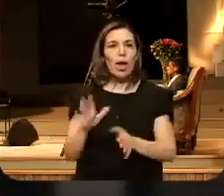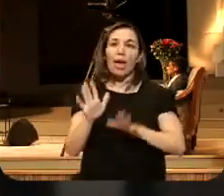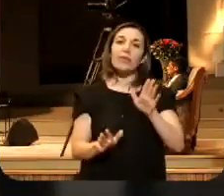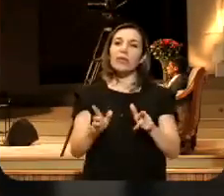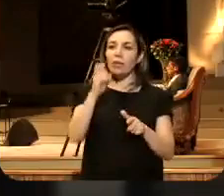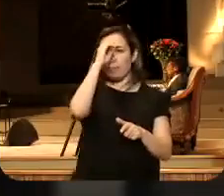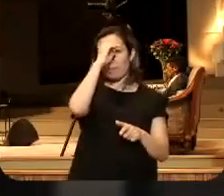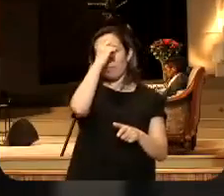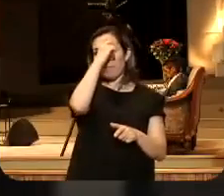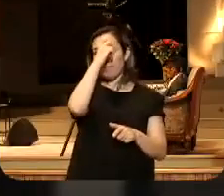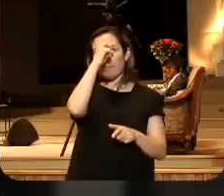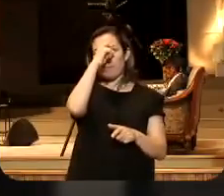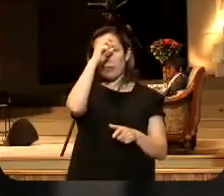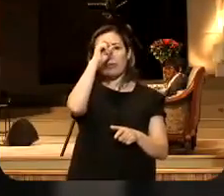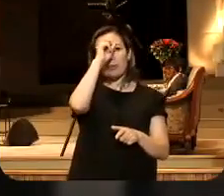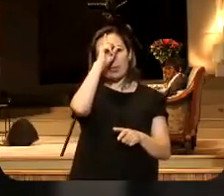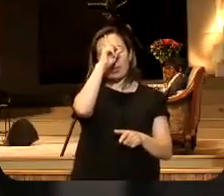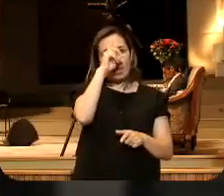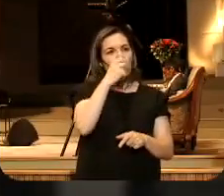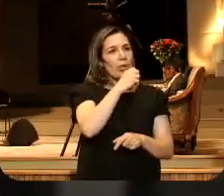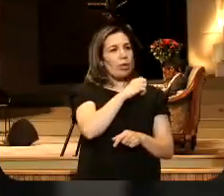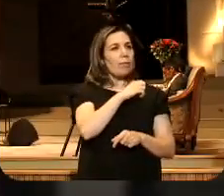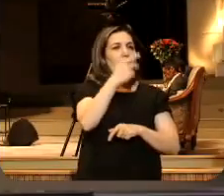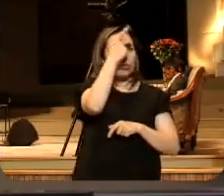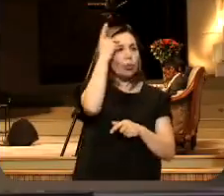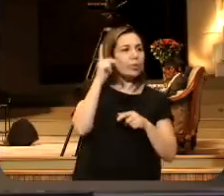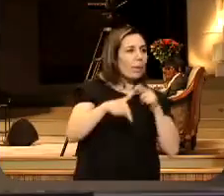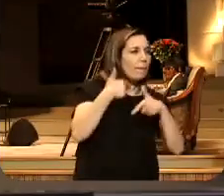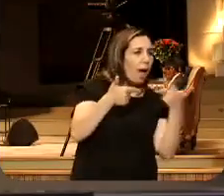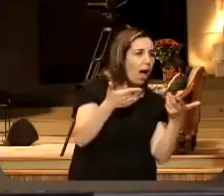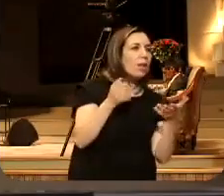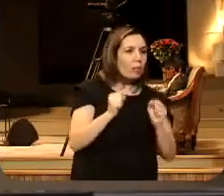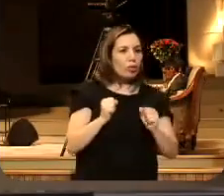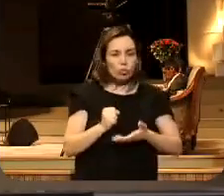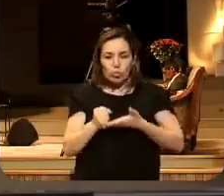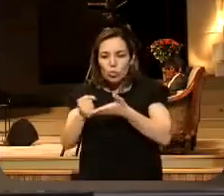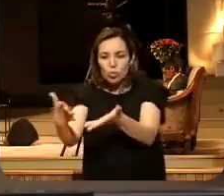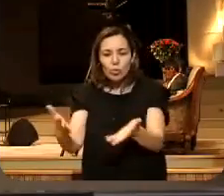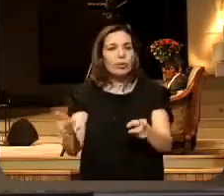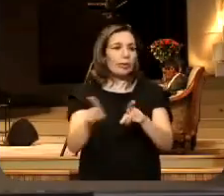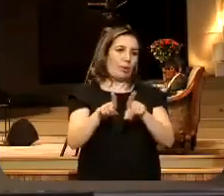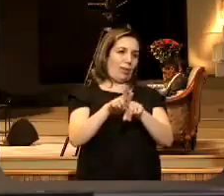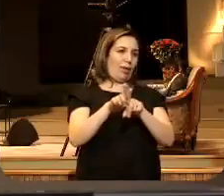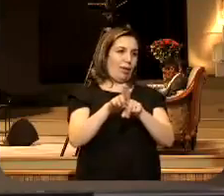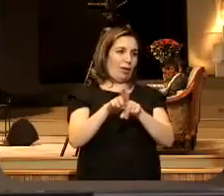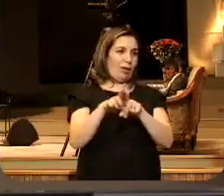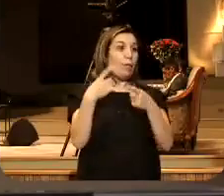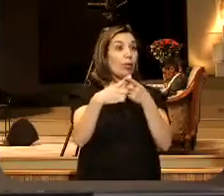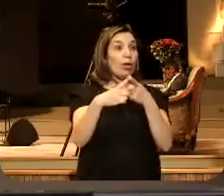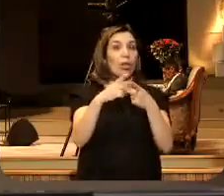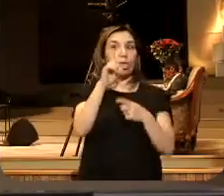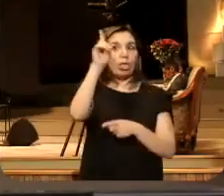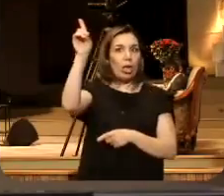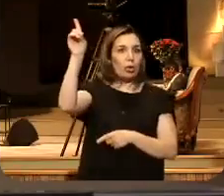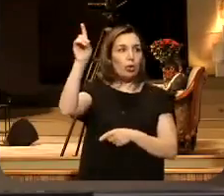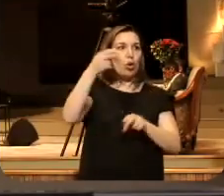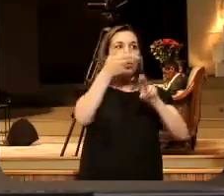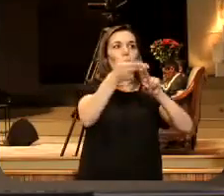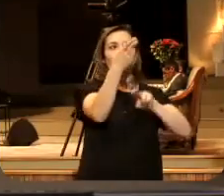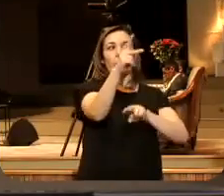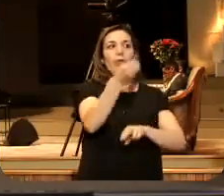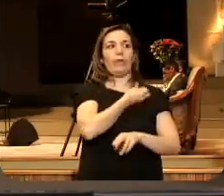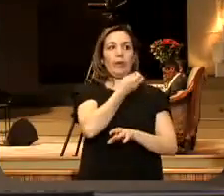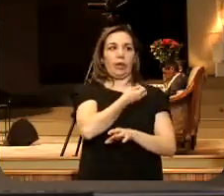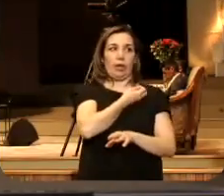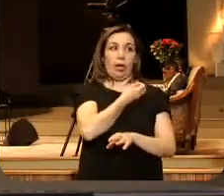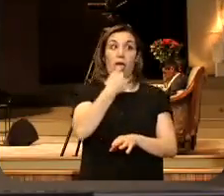escutando sobretudo o Espírito Santo de Deus, para que haja um mover do Espírito Santo de Deus. Eu me lembro de um dia, eu só vou contar essa